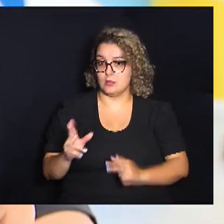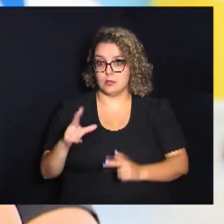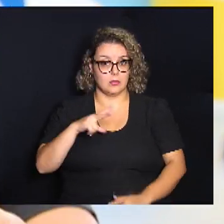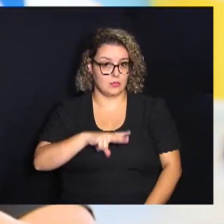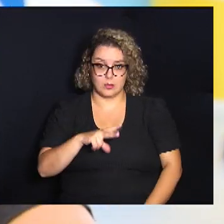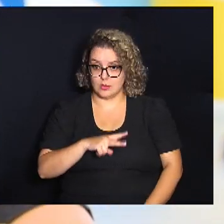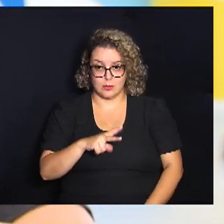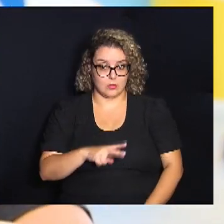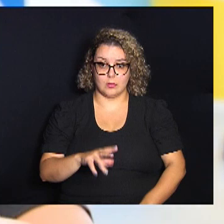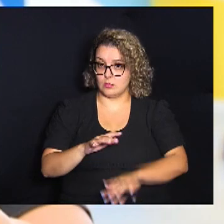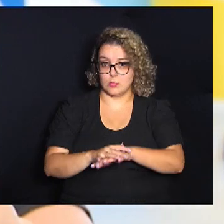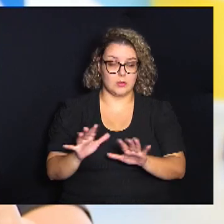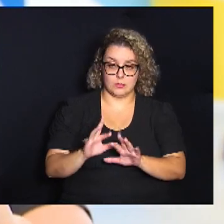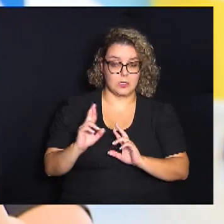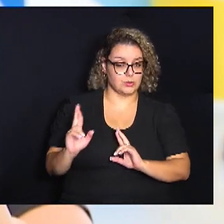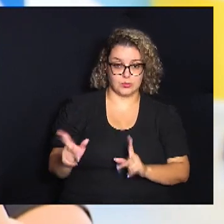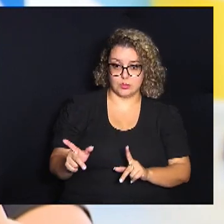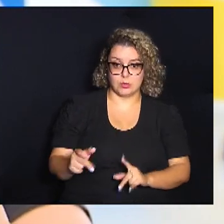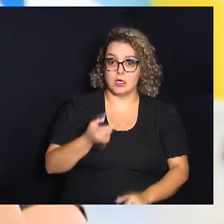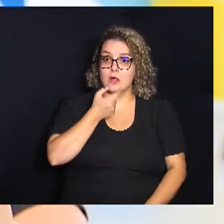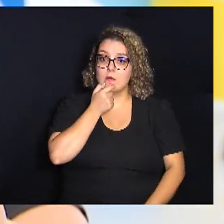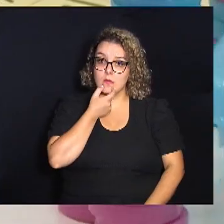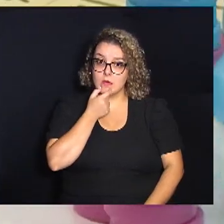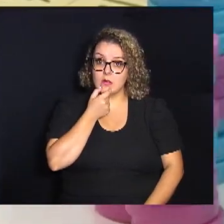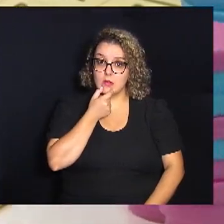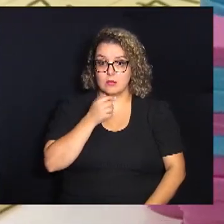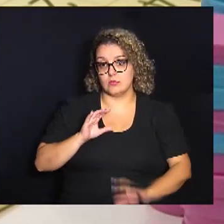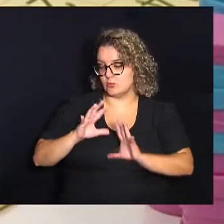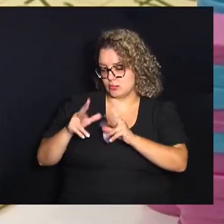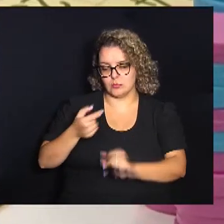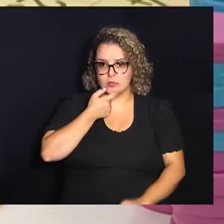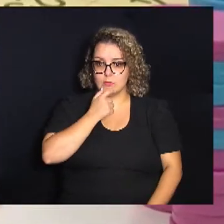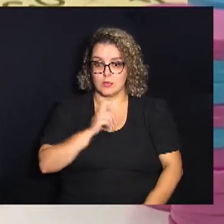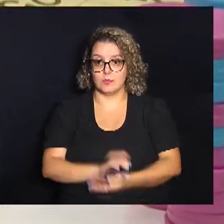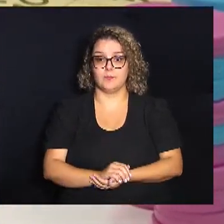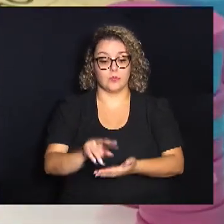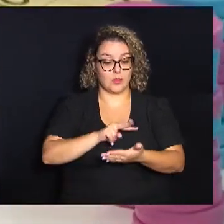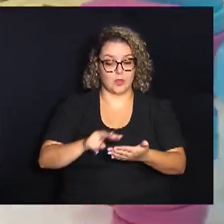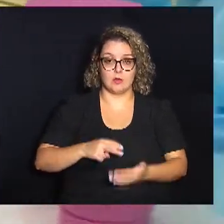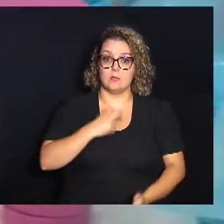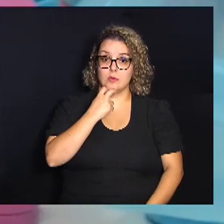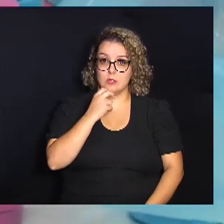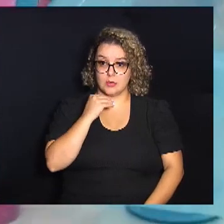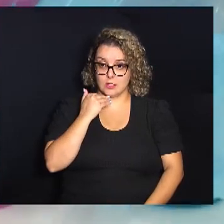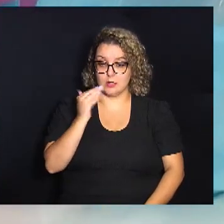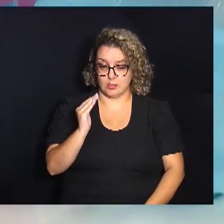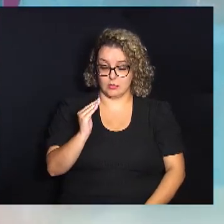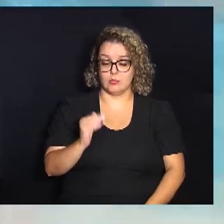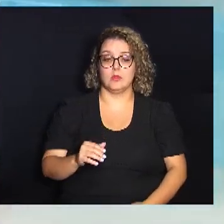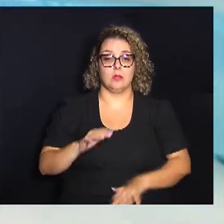português e matemática. Os de inglês, eles são em inglês. Além da leitura em voz alta e da matemática, existem